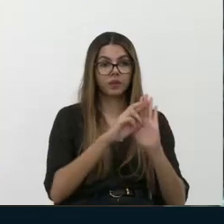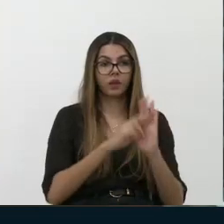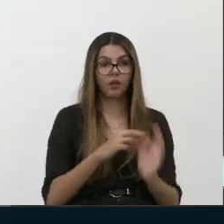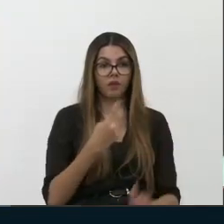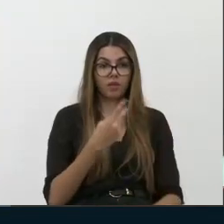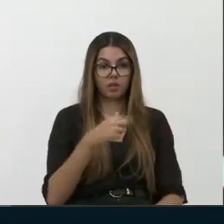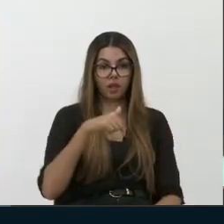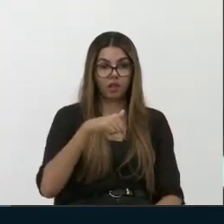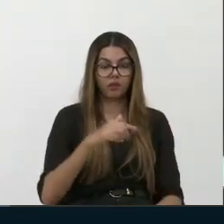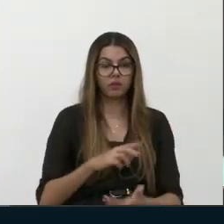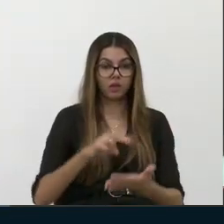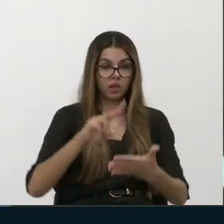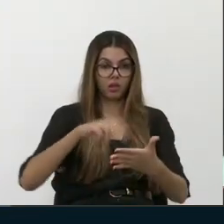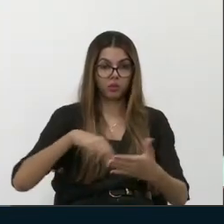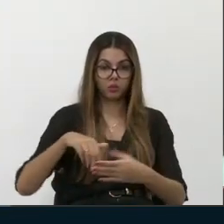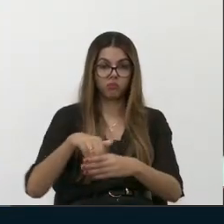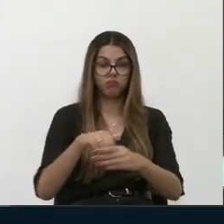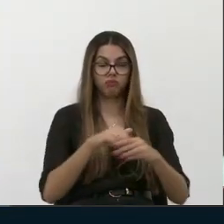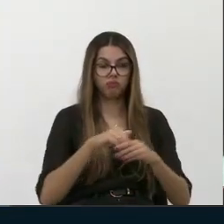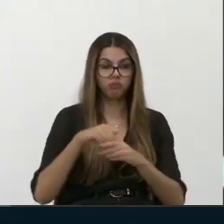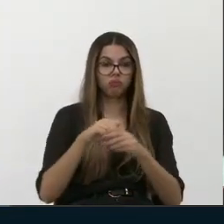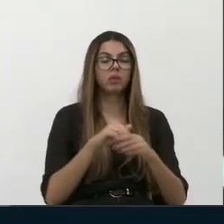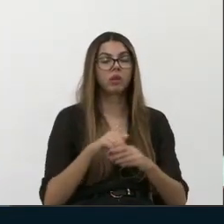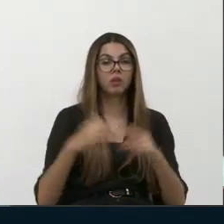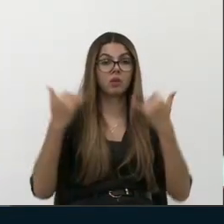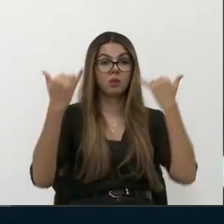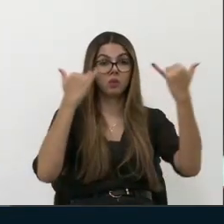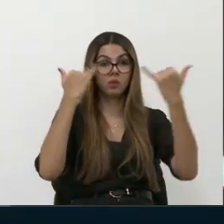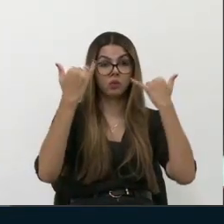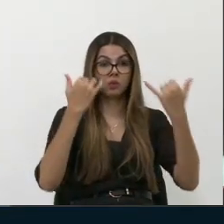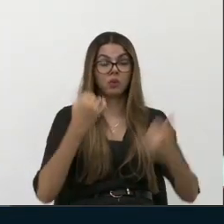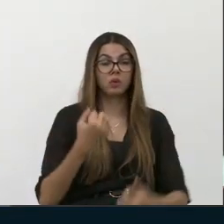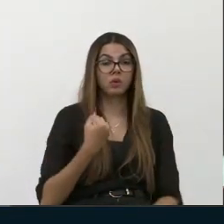27. Leitura, discussão e votação do requerimento de informação